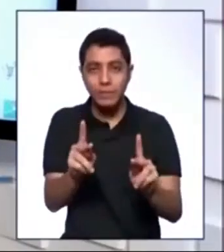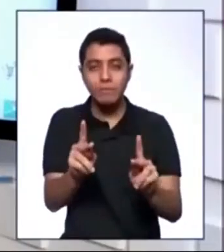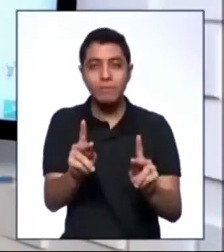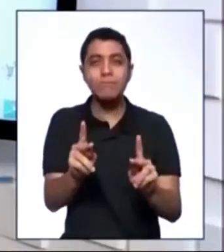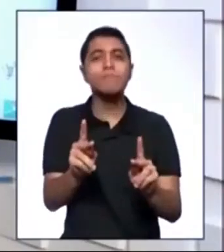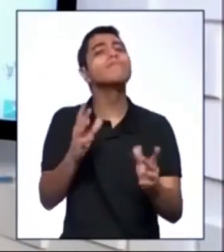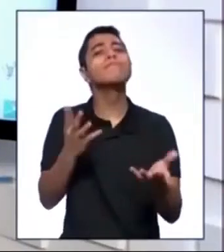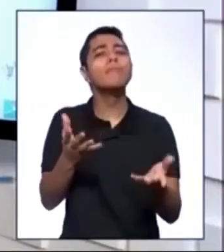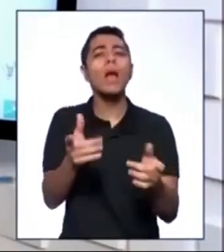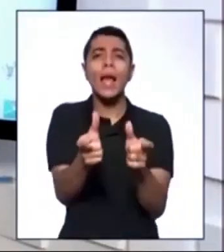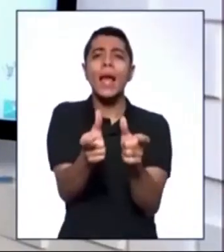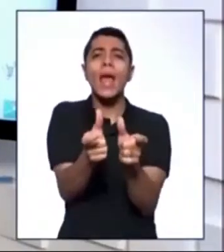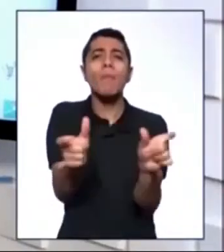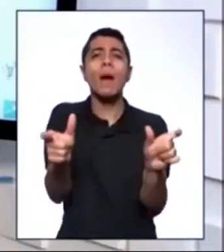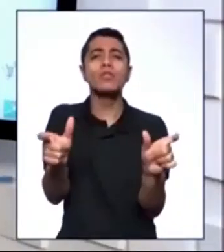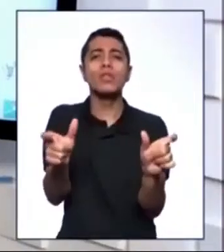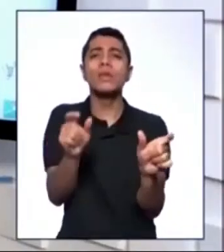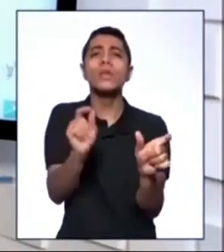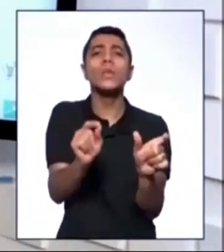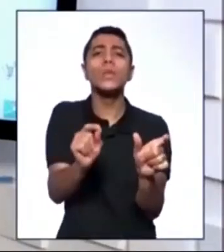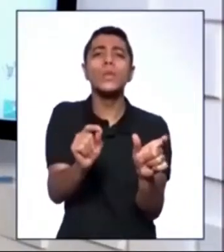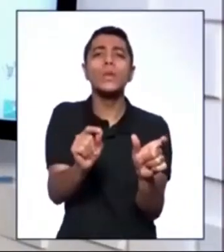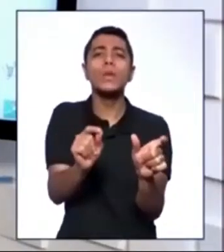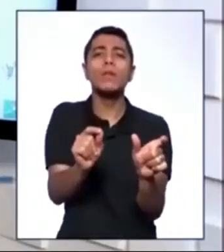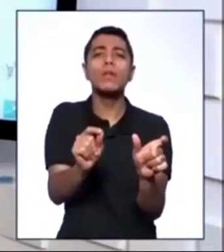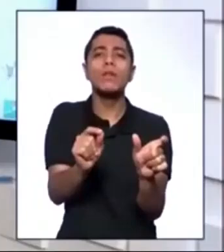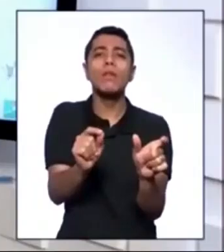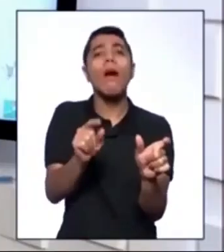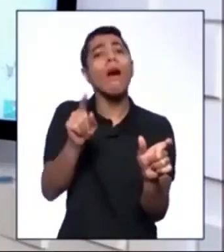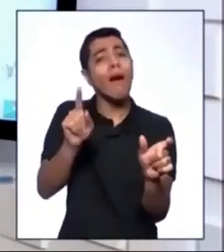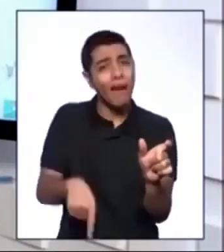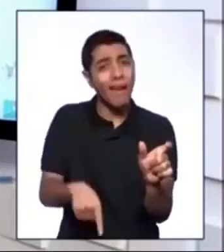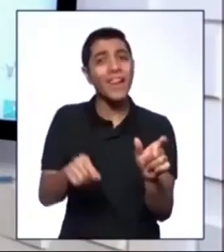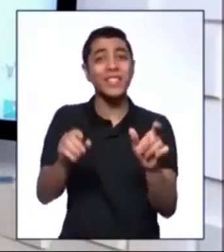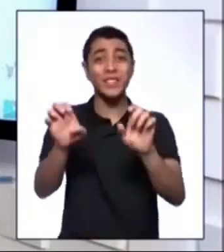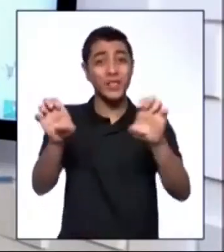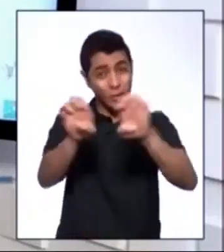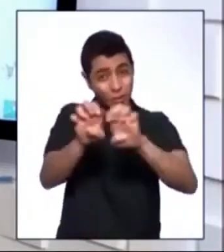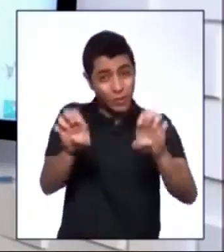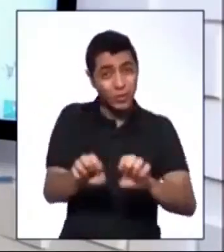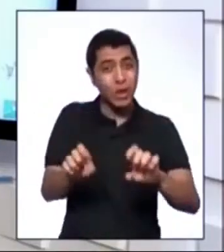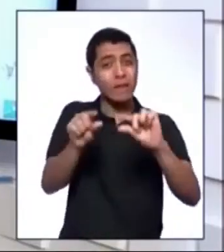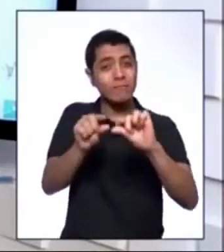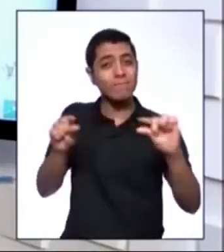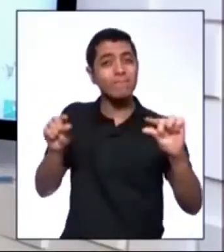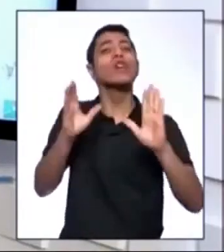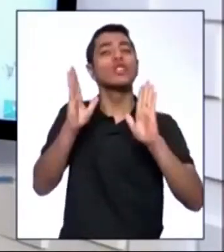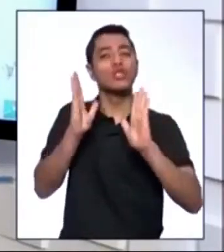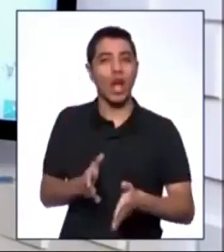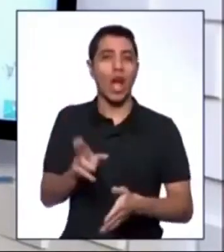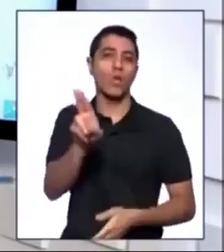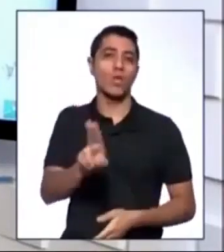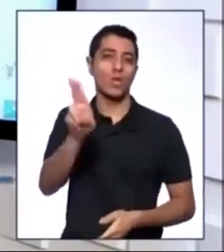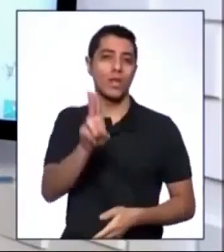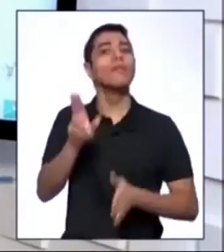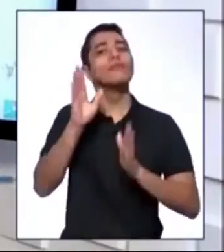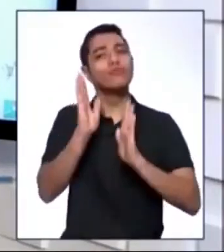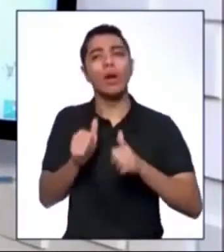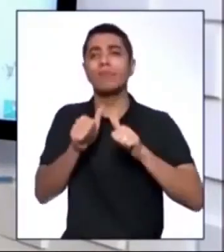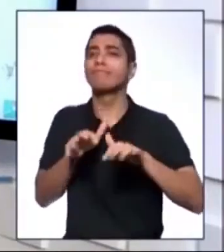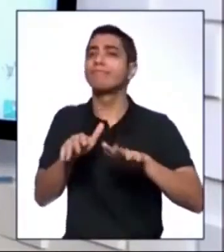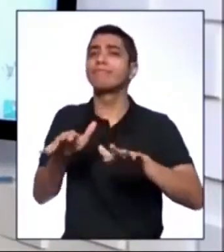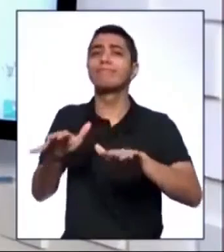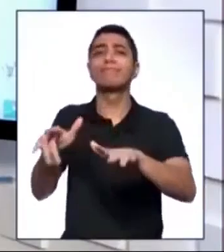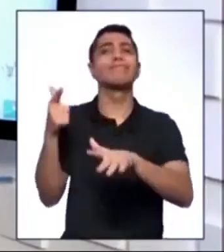de estruturas que já foram usadas e que deram certo. Por isso, as